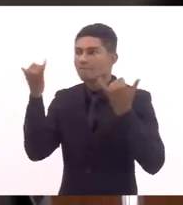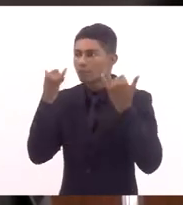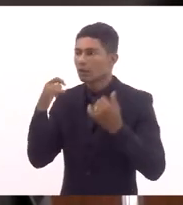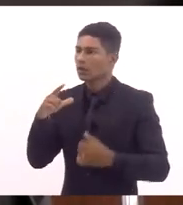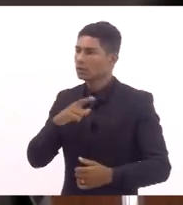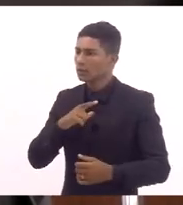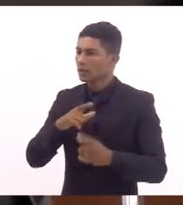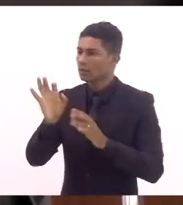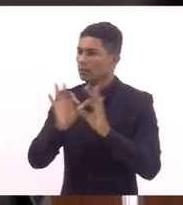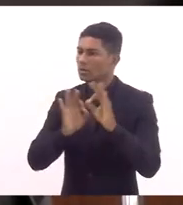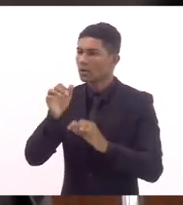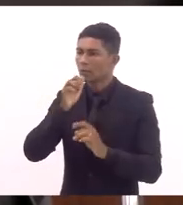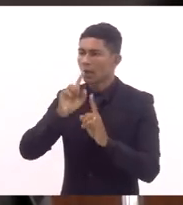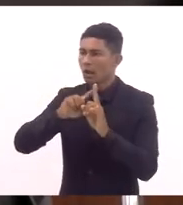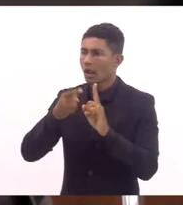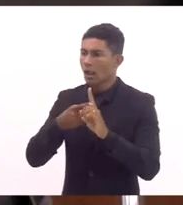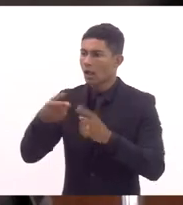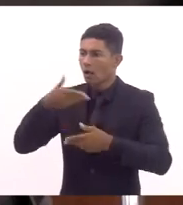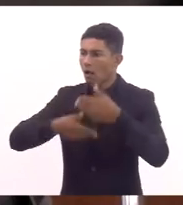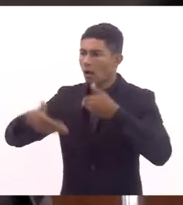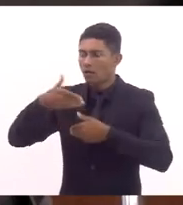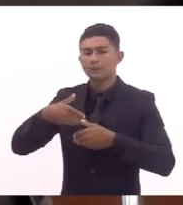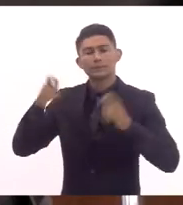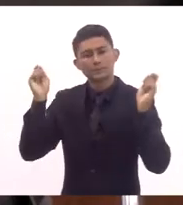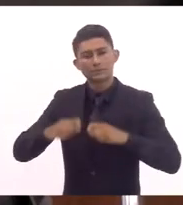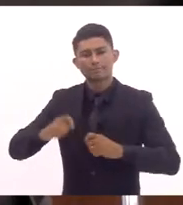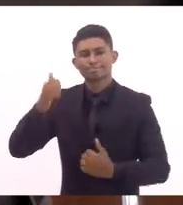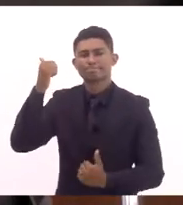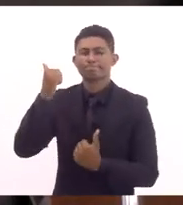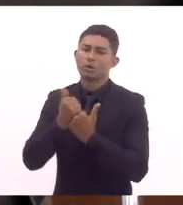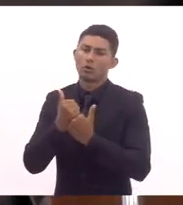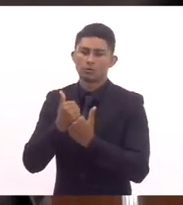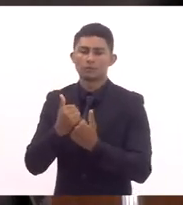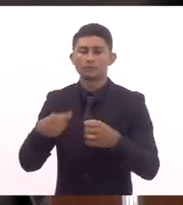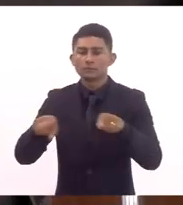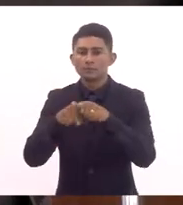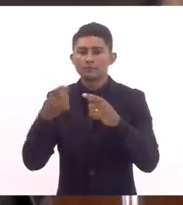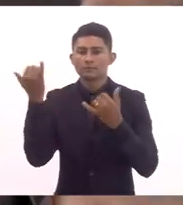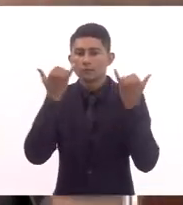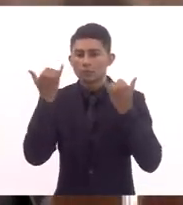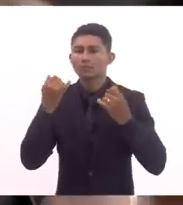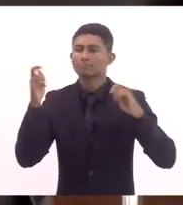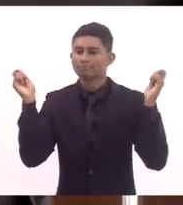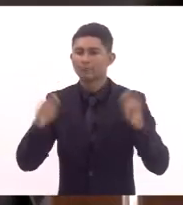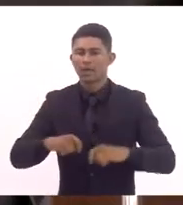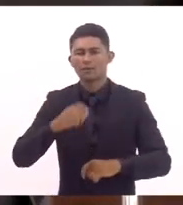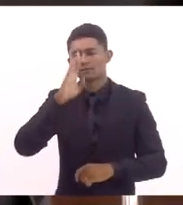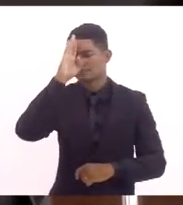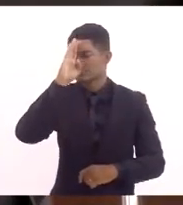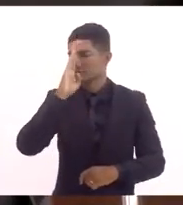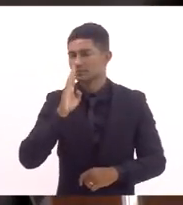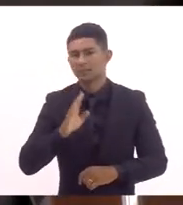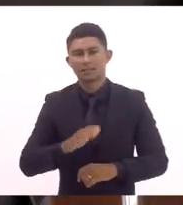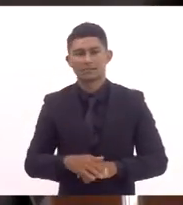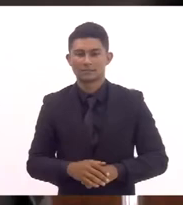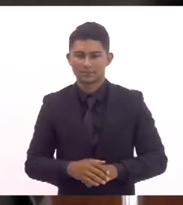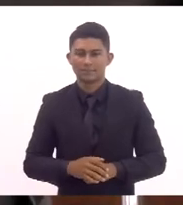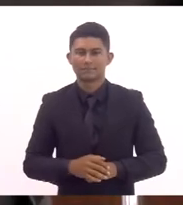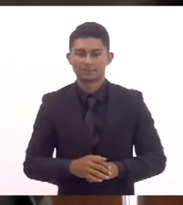projeto acolher a gestante que ela pode buscar apoio e também apoio informacional dentro do projeto de forma gratuita